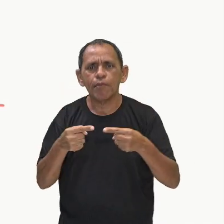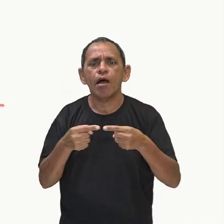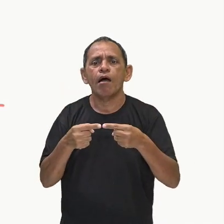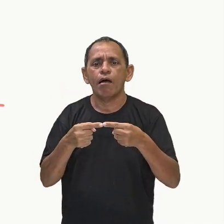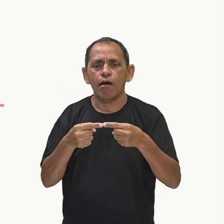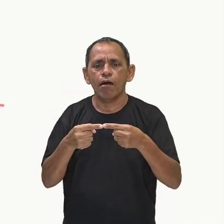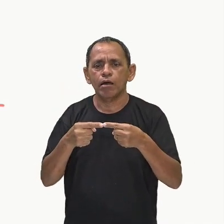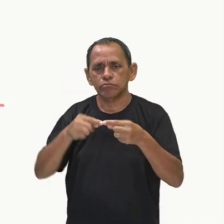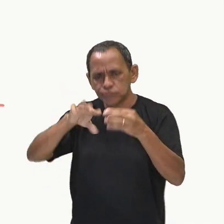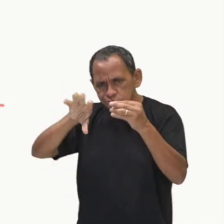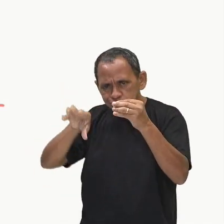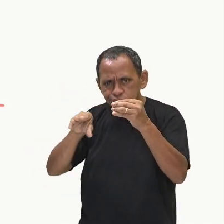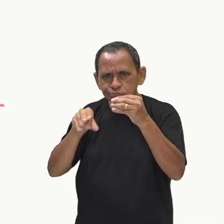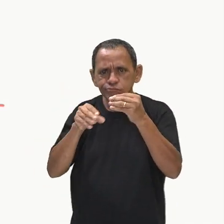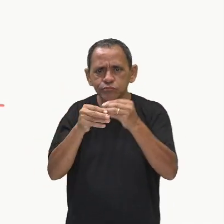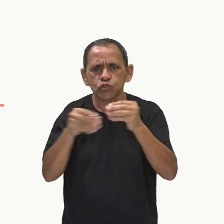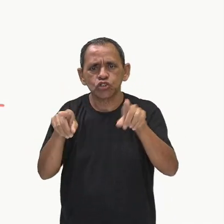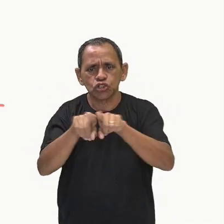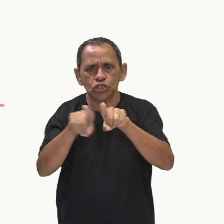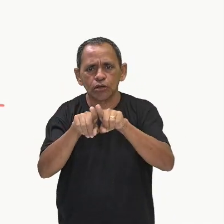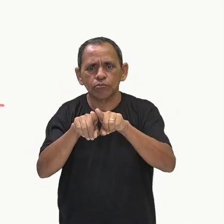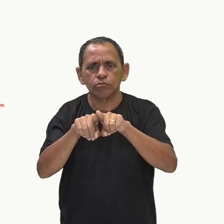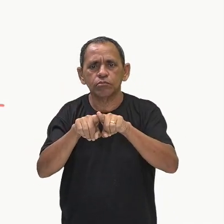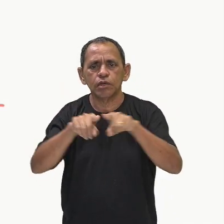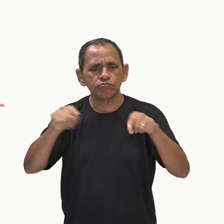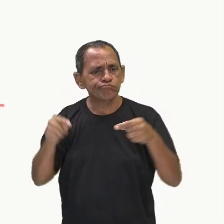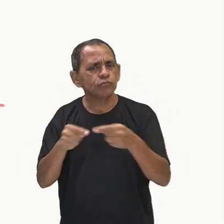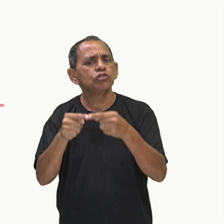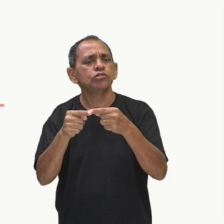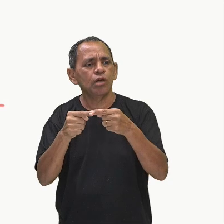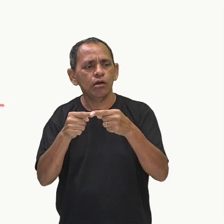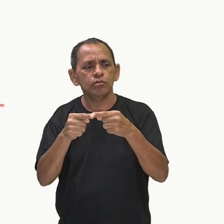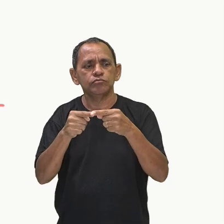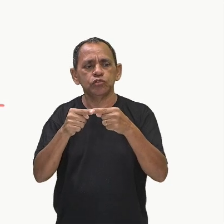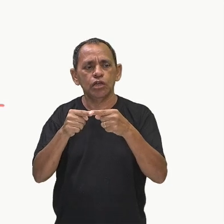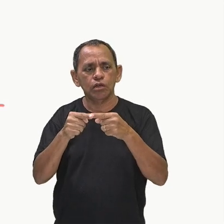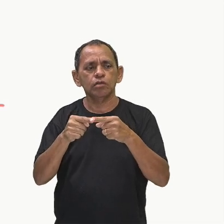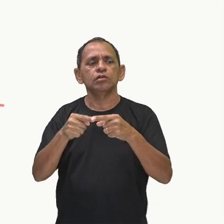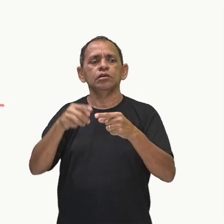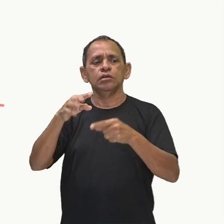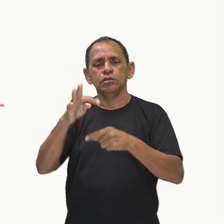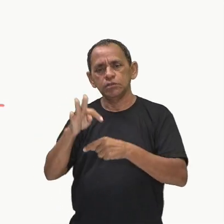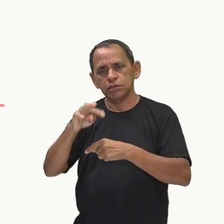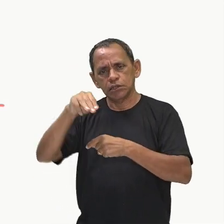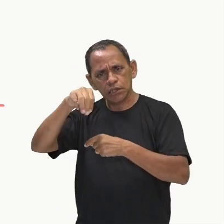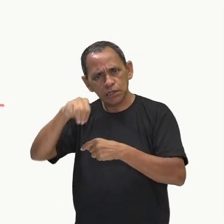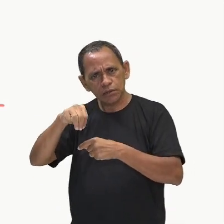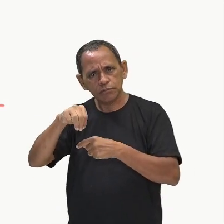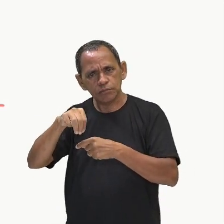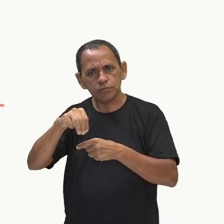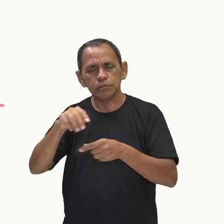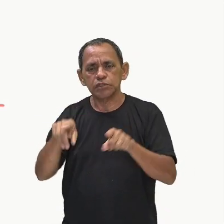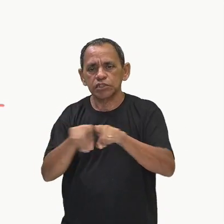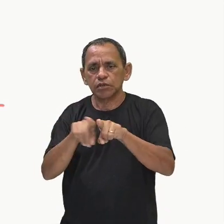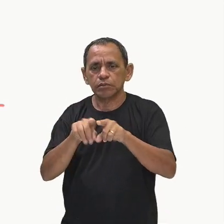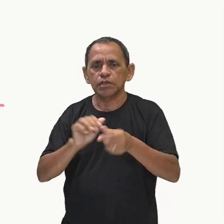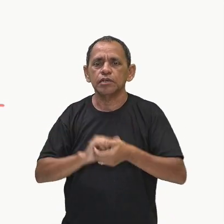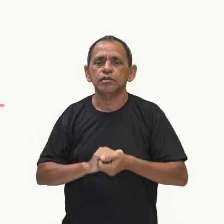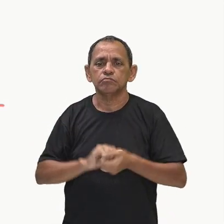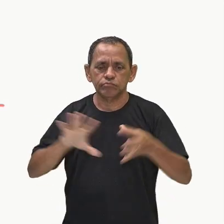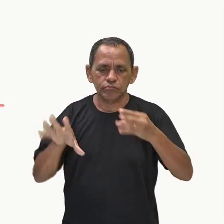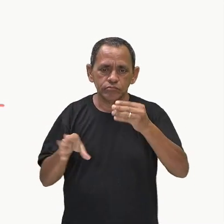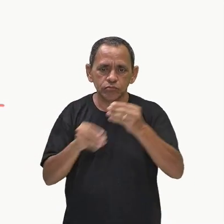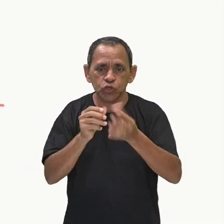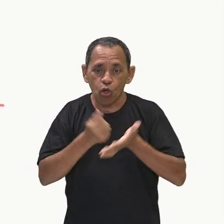de quebra-cabeça, é que o transportador vai liberar o aminoácido, né, para se juntar com os outros, formando